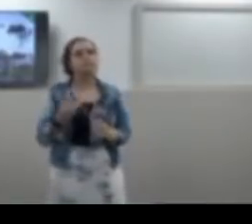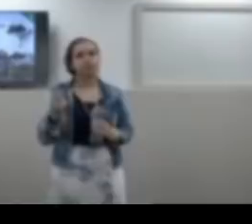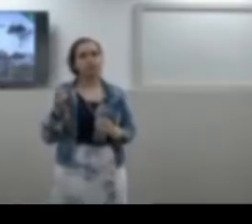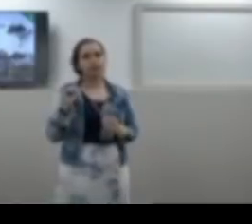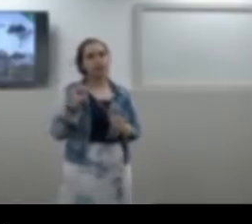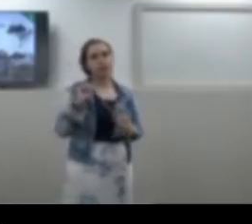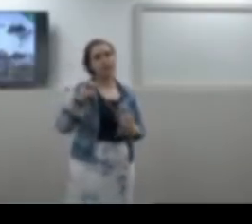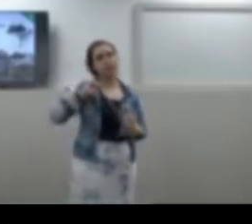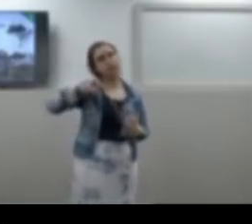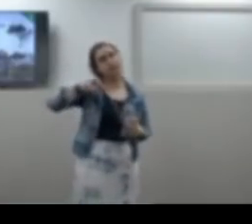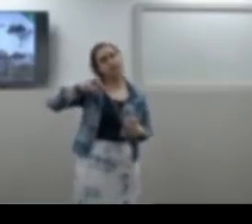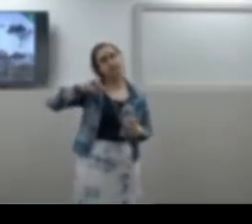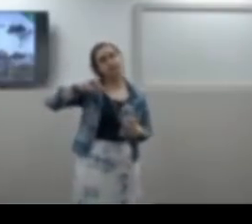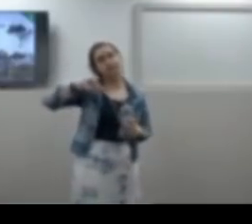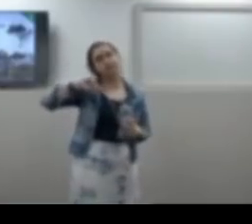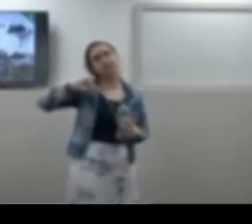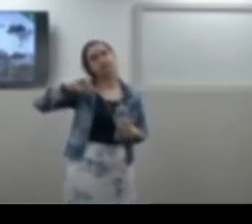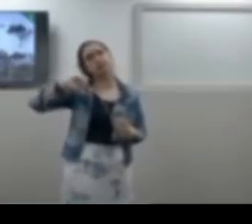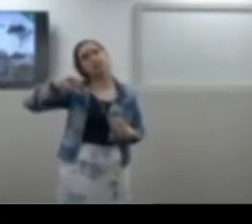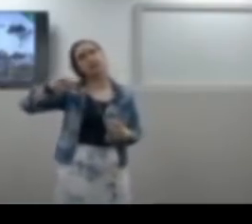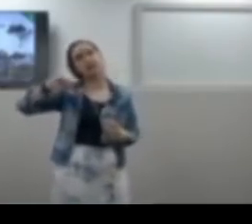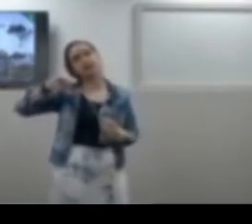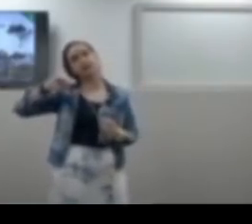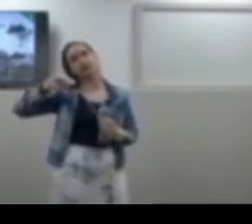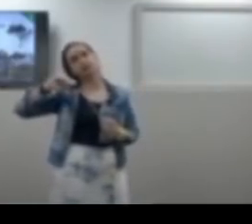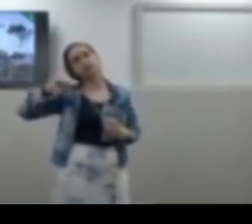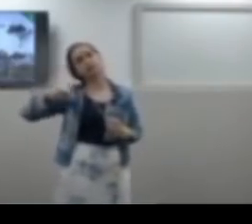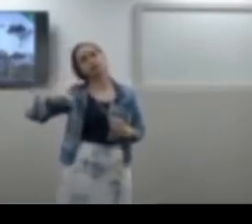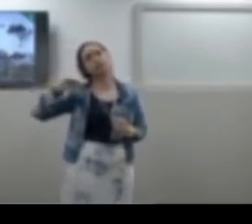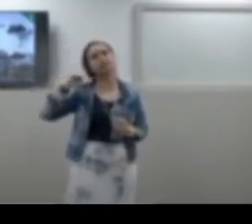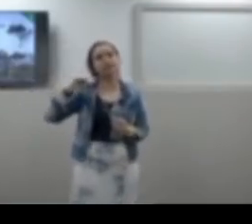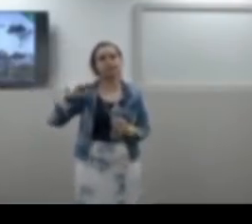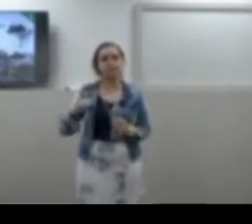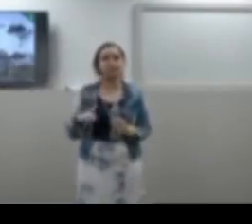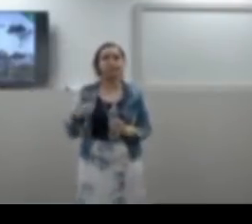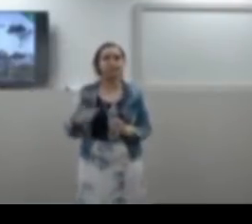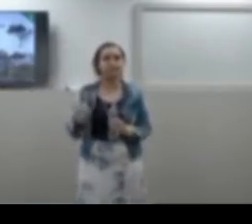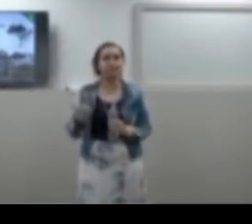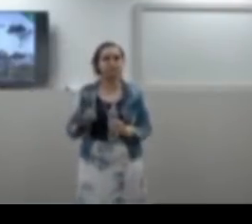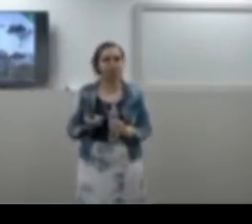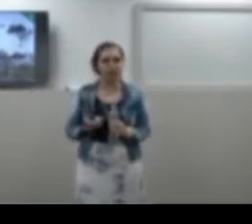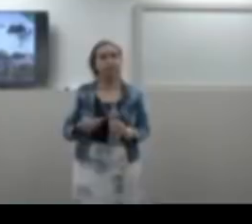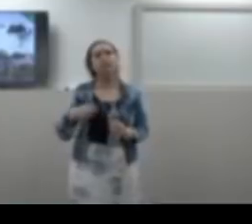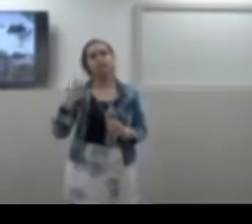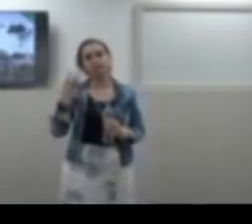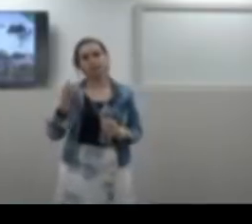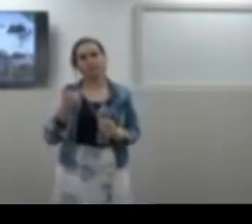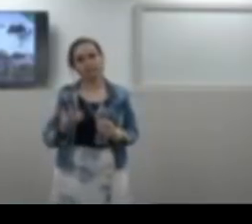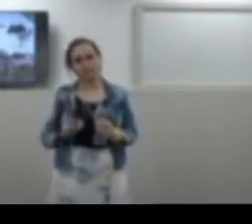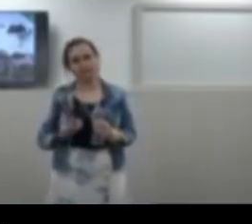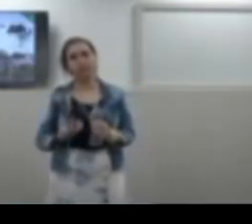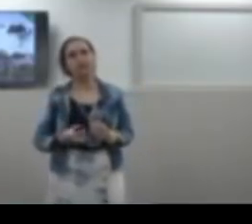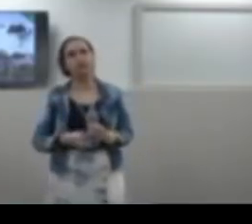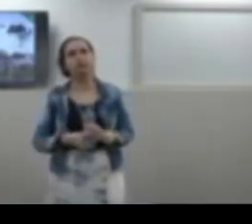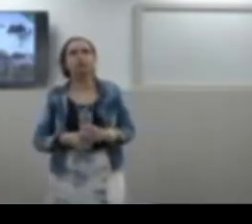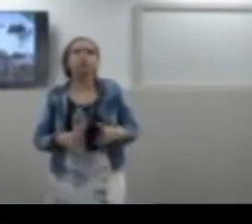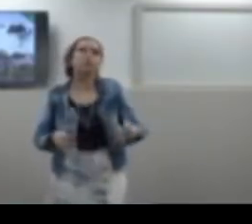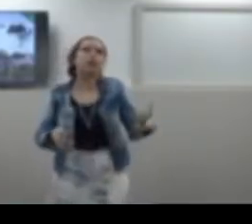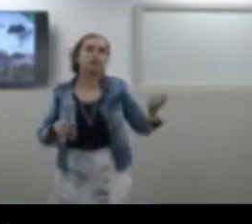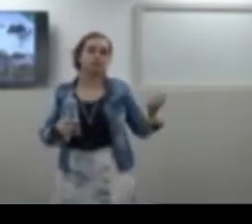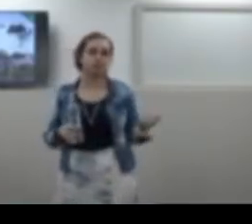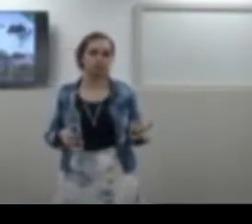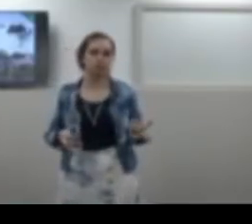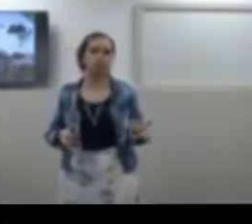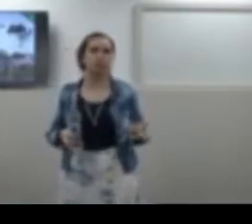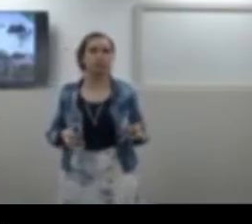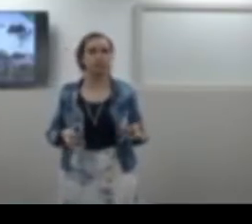eles. Então esse domínio das araucárias está dizendo ali que pega Rio Grande do Sul, Santa Catarina, Paraná e São Paulo. Então praticamente é um